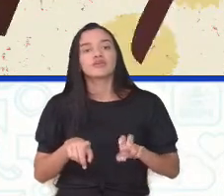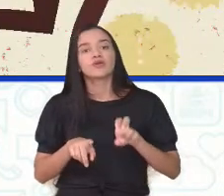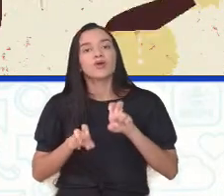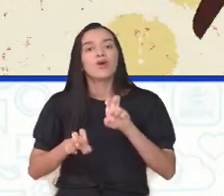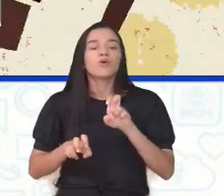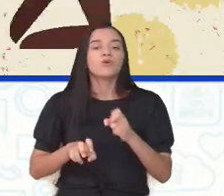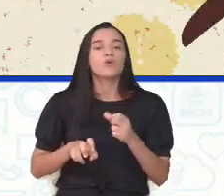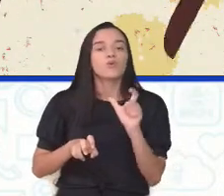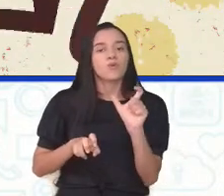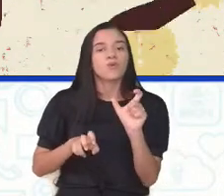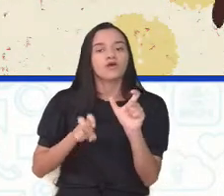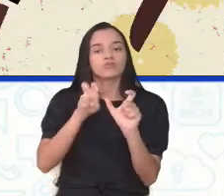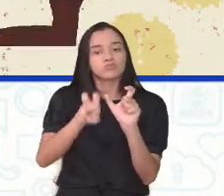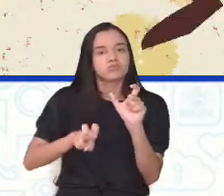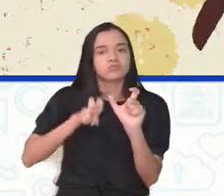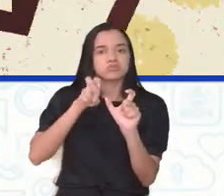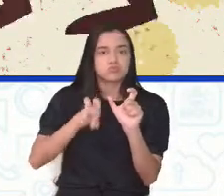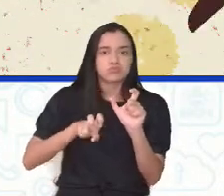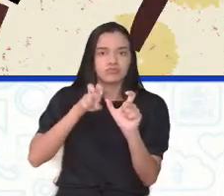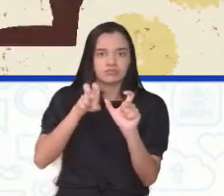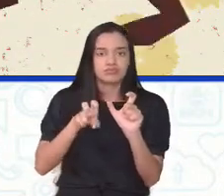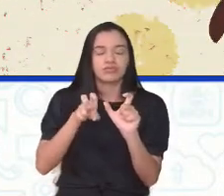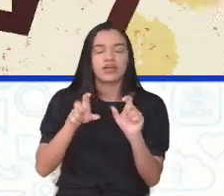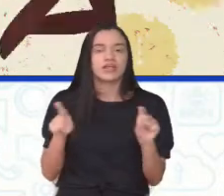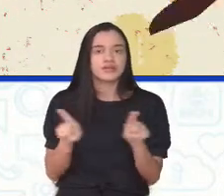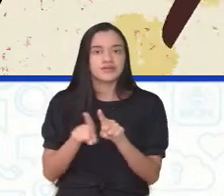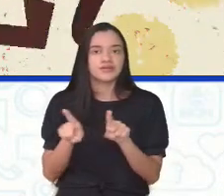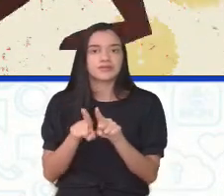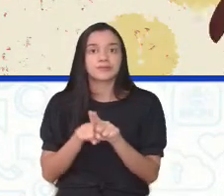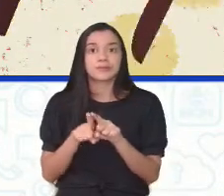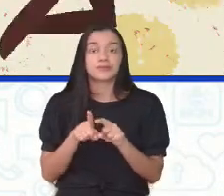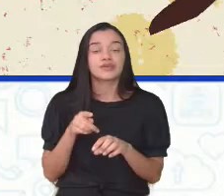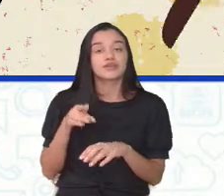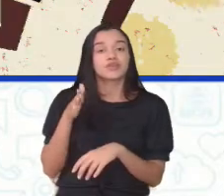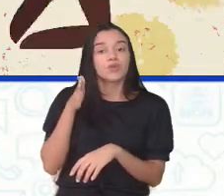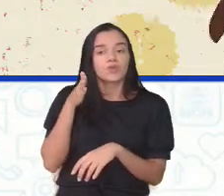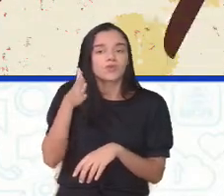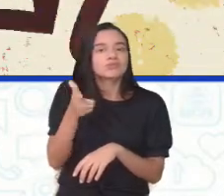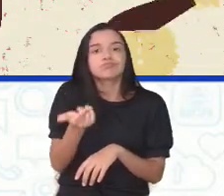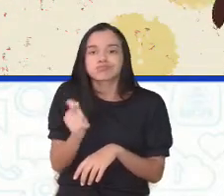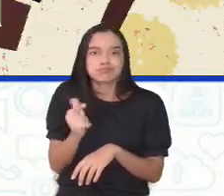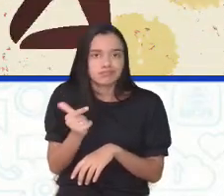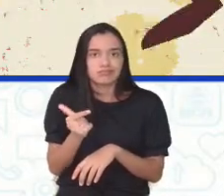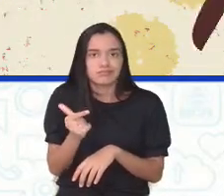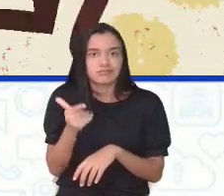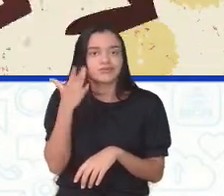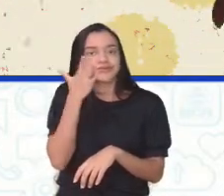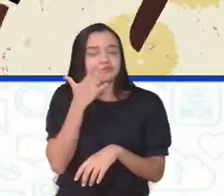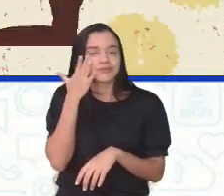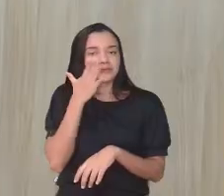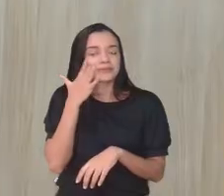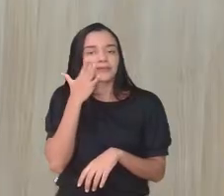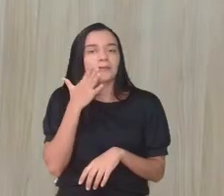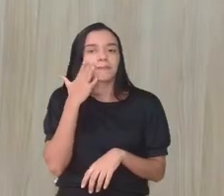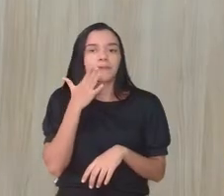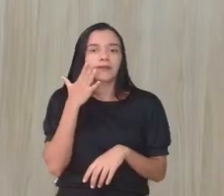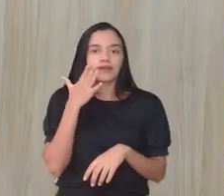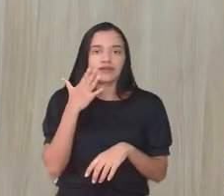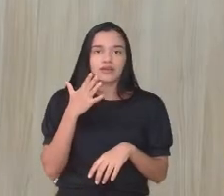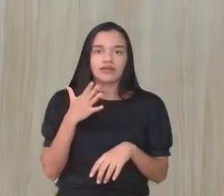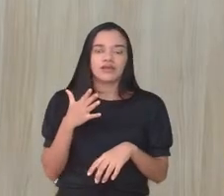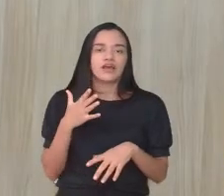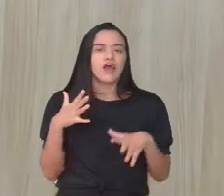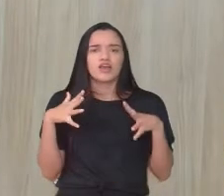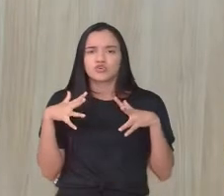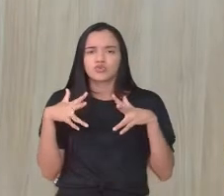no discurso direto, passa a ali, no discurso indireto, quando eu tenho esse distanciamento maior. Porque o discurso direto é tudo